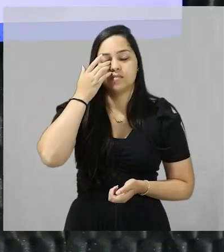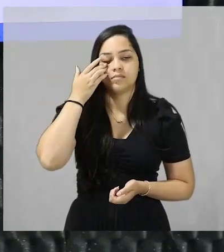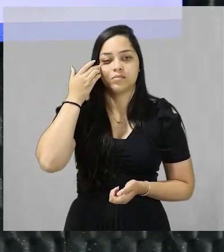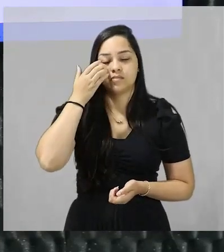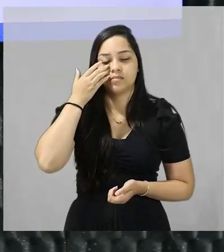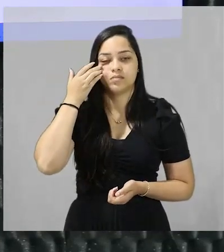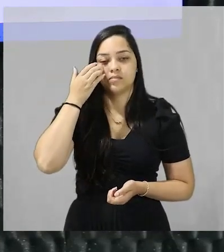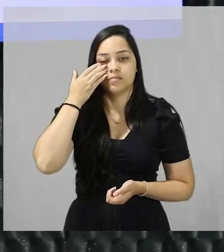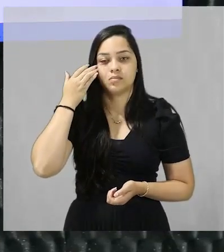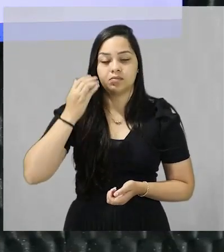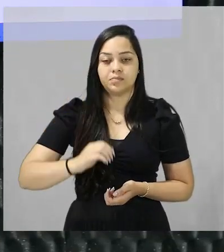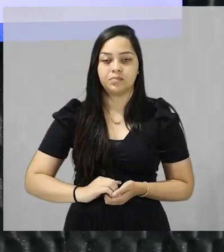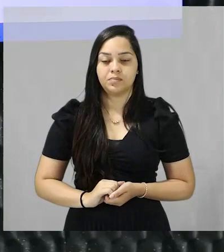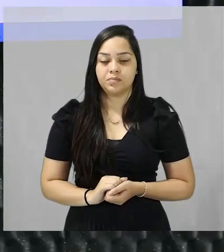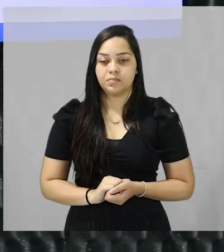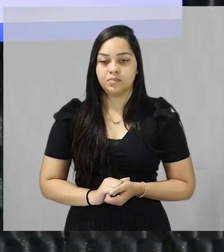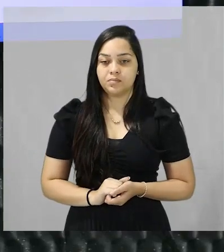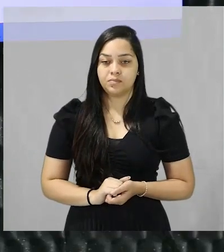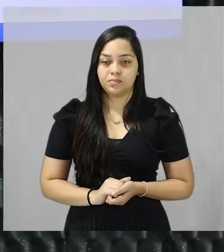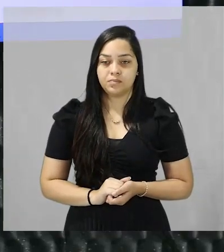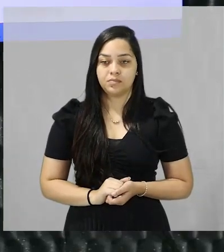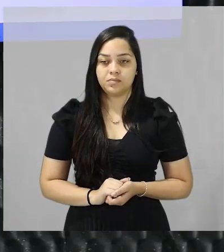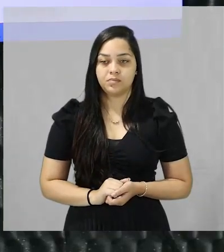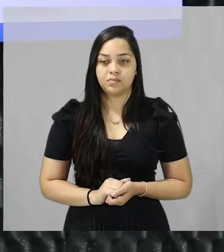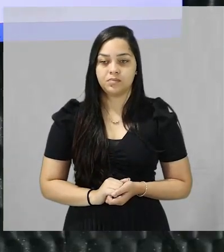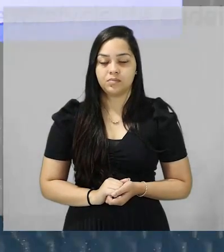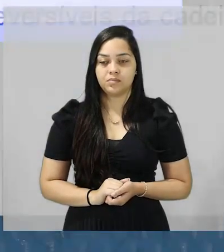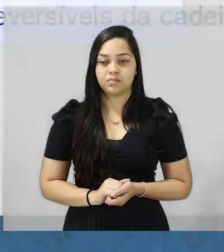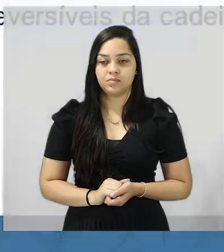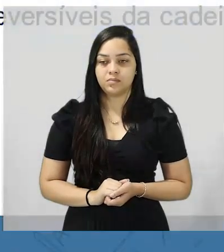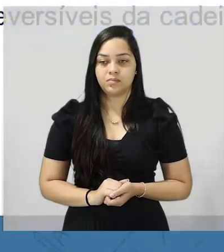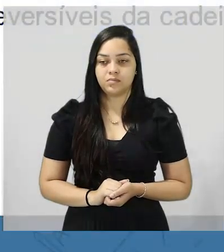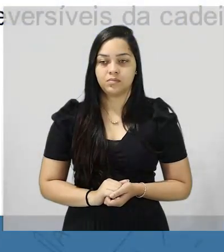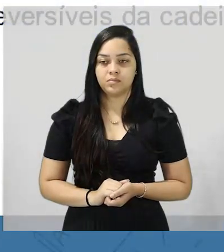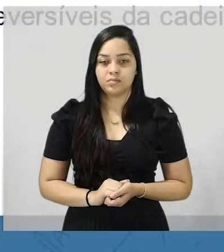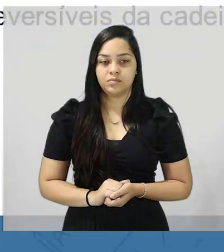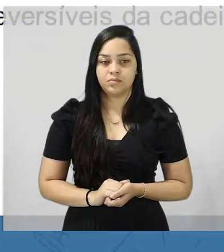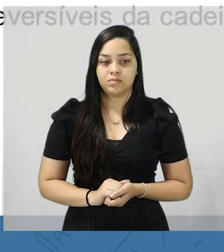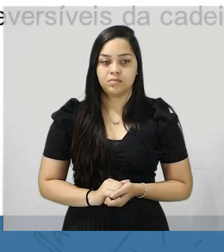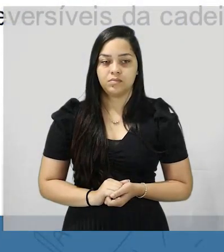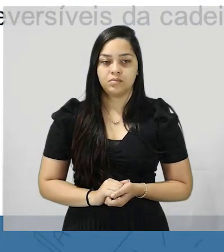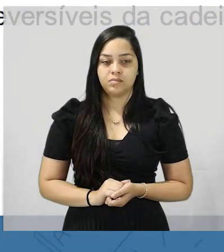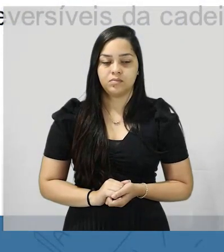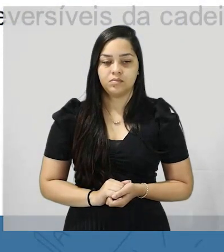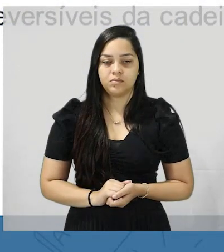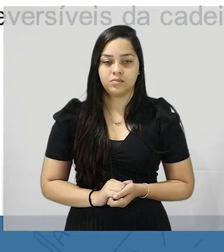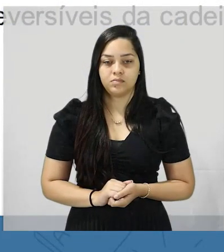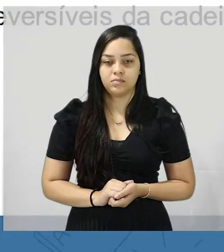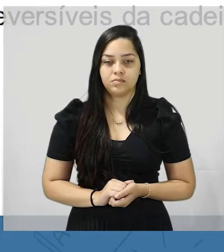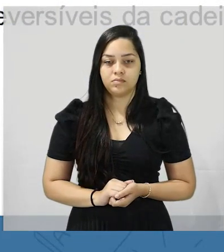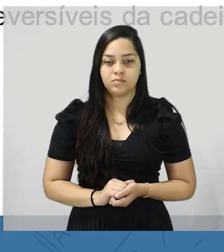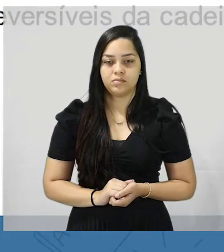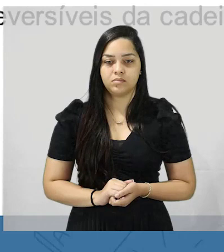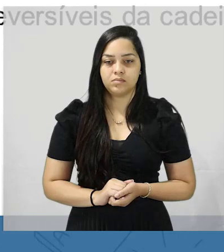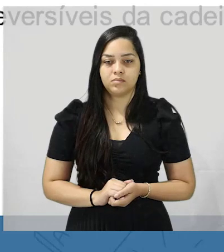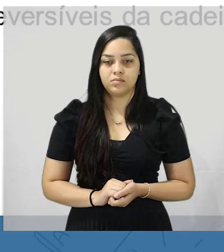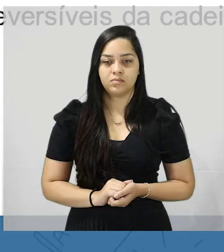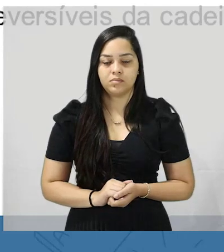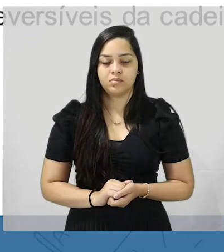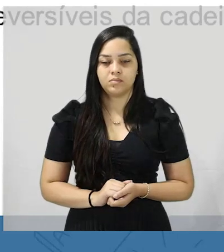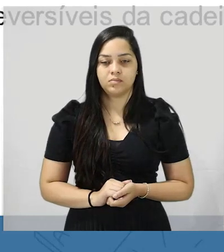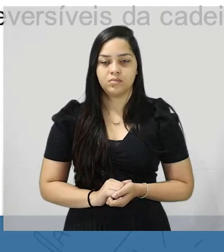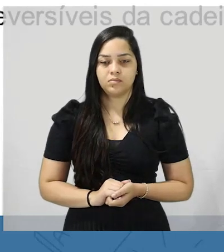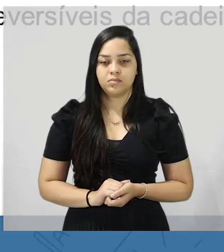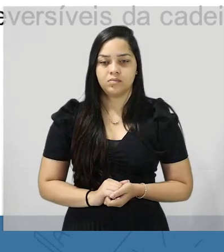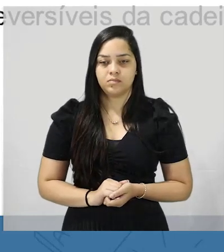dimensões atômicas induzidos por luz poderão ter aplicações em tecnologias futuras,